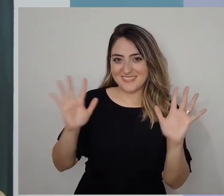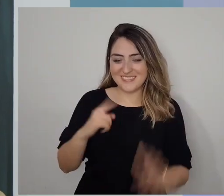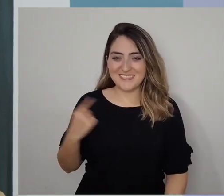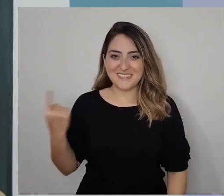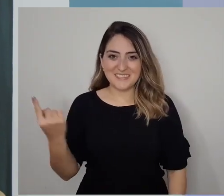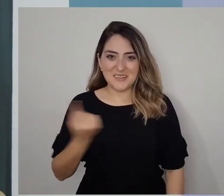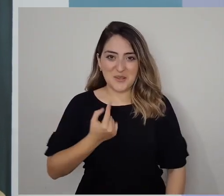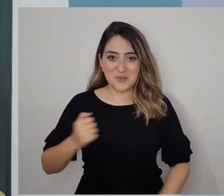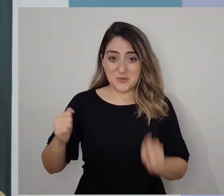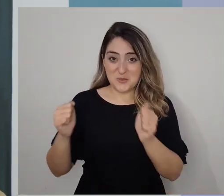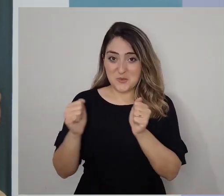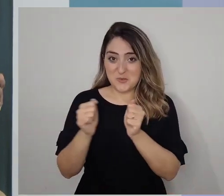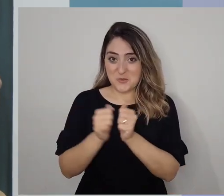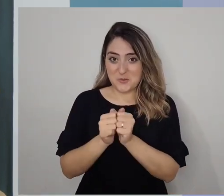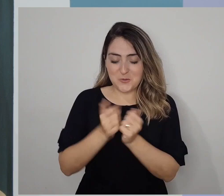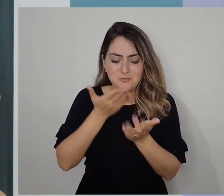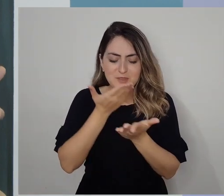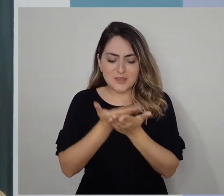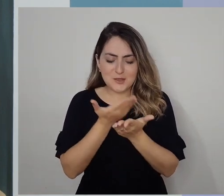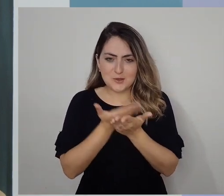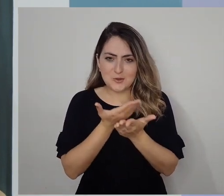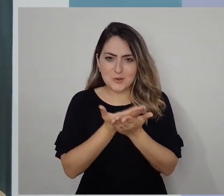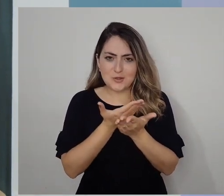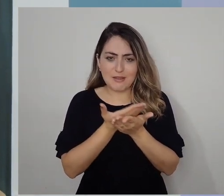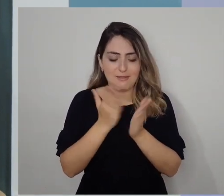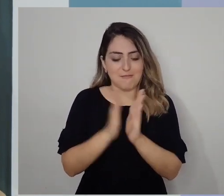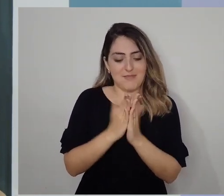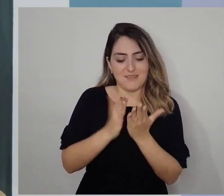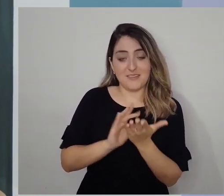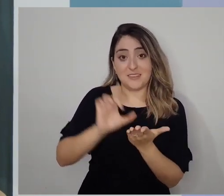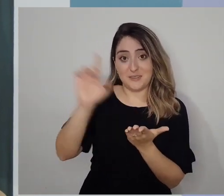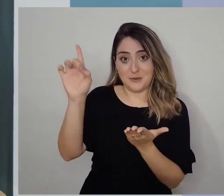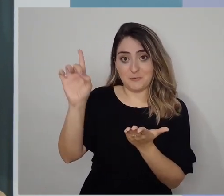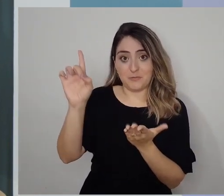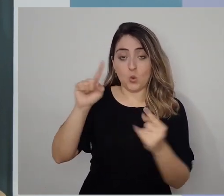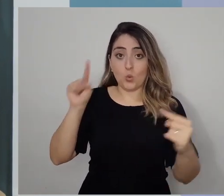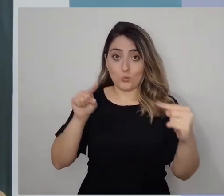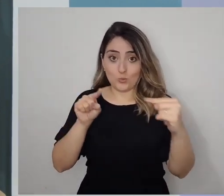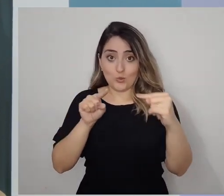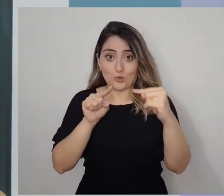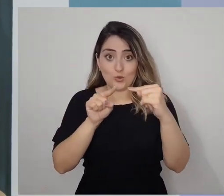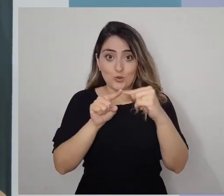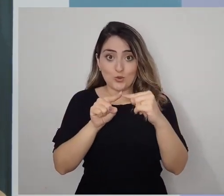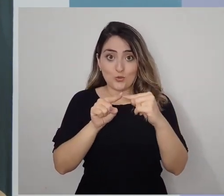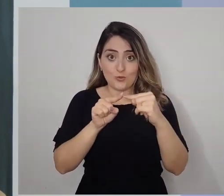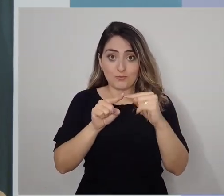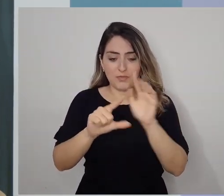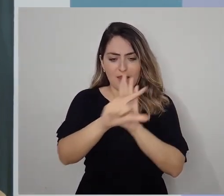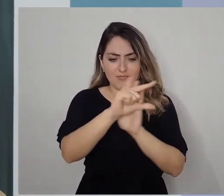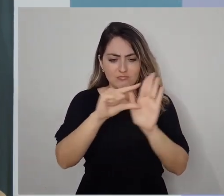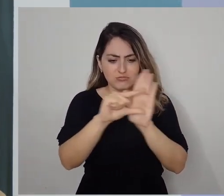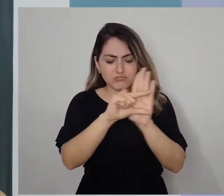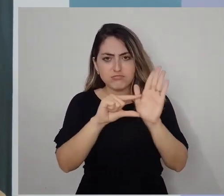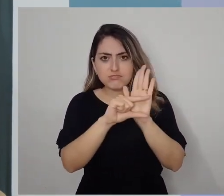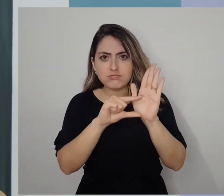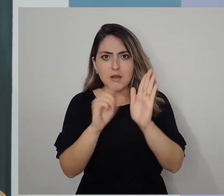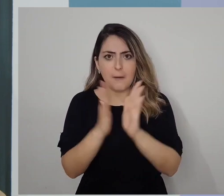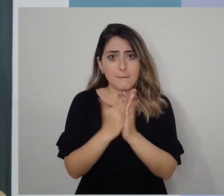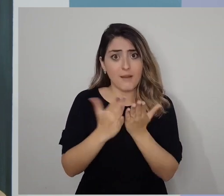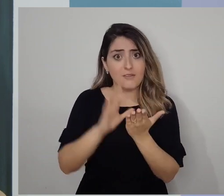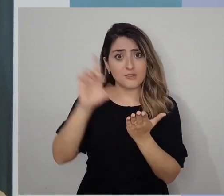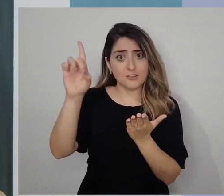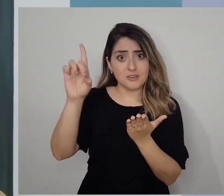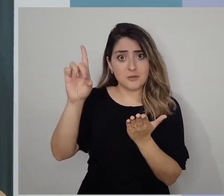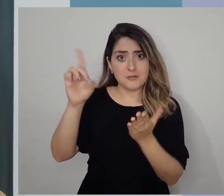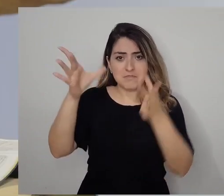Olá, estamos aqui no Bíblia para a Igreja. O nosso objetivo é explicar os trechos da Bíblia de maneira que você